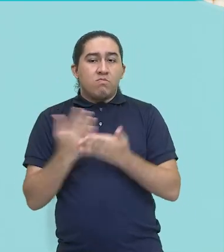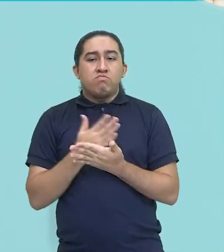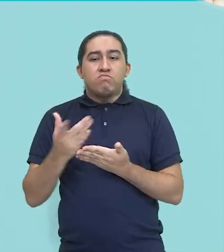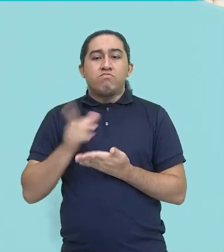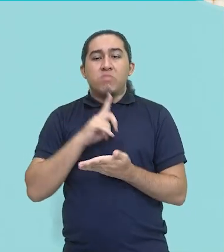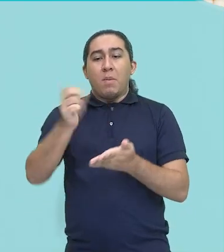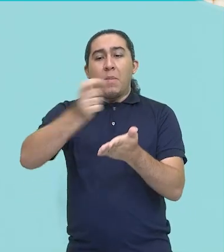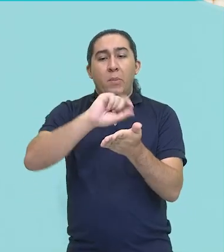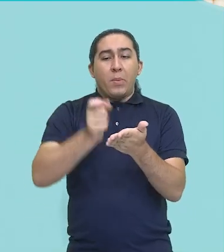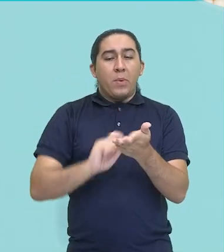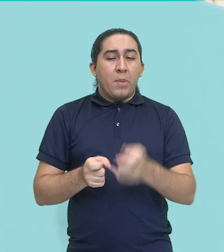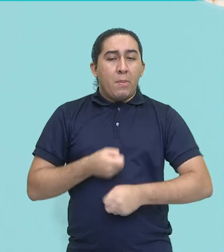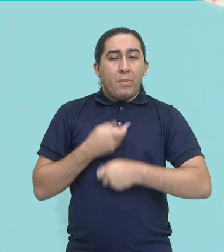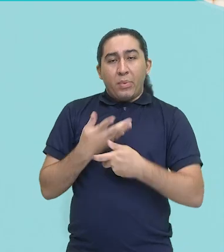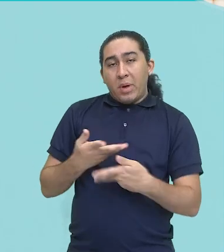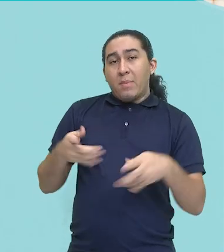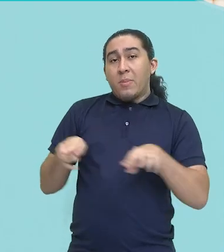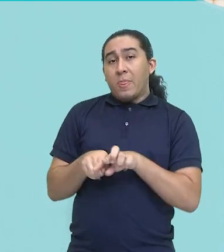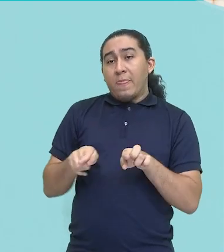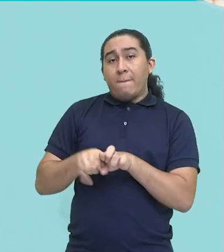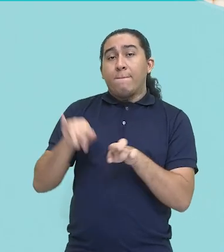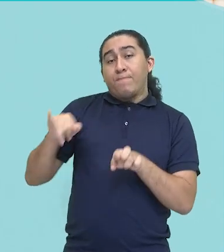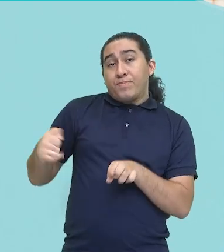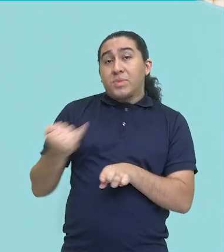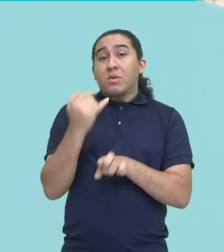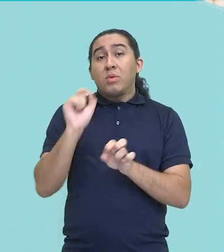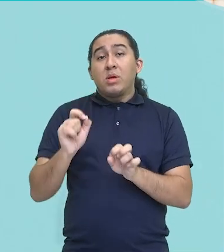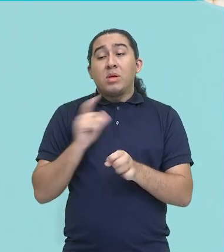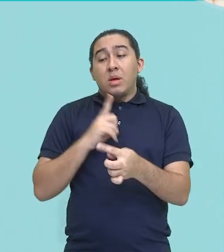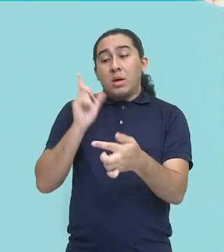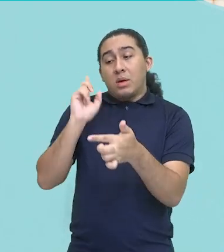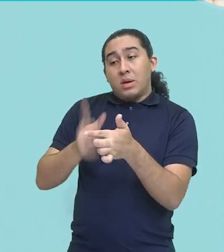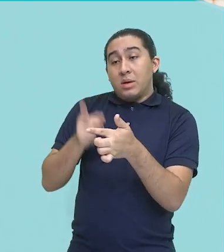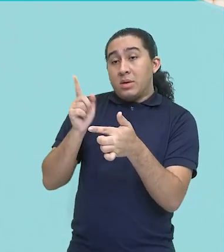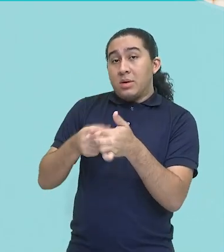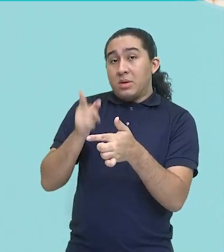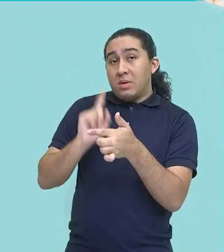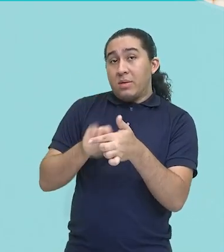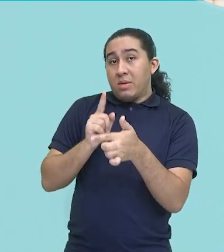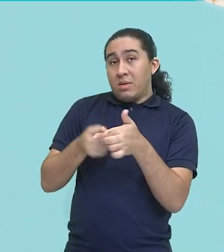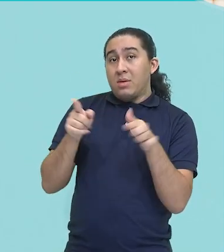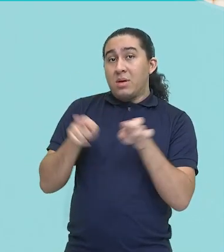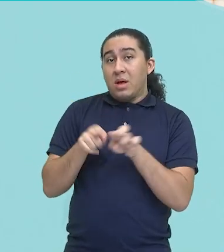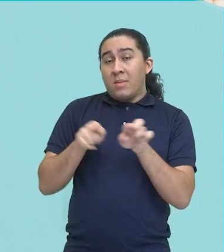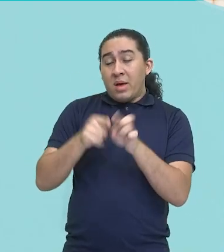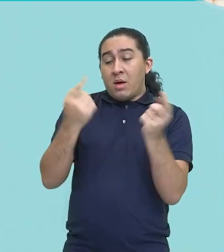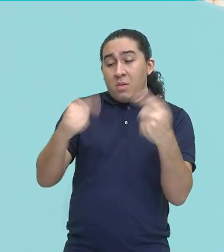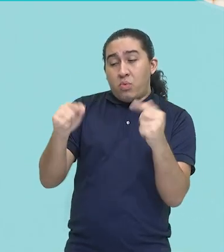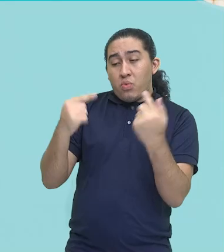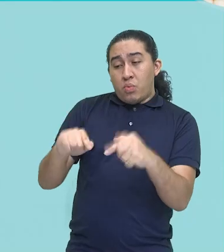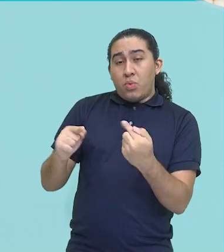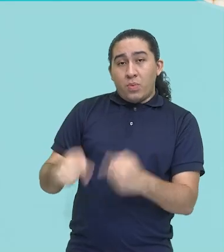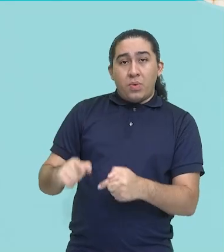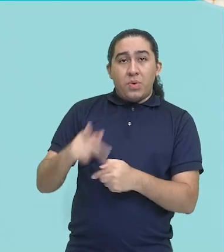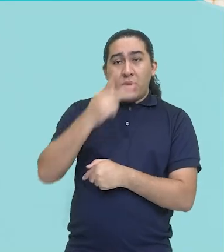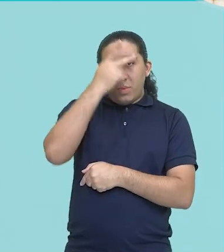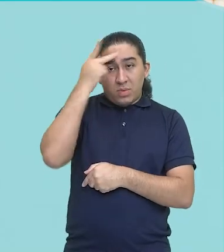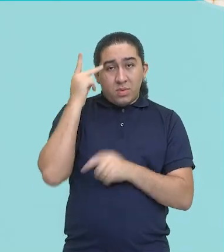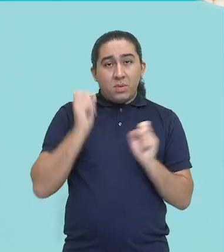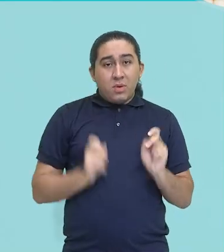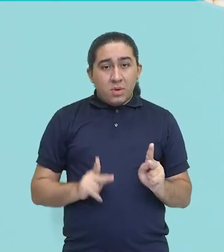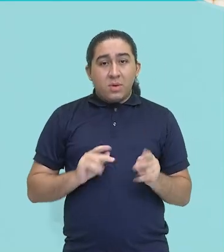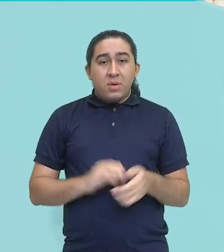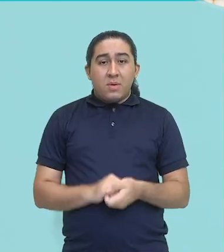seus poemas e aproveita para criticar e ridicularizar as pessoas.